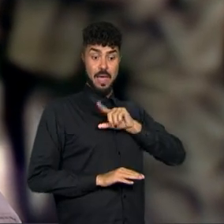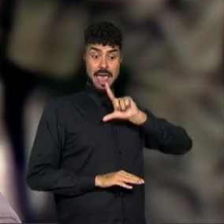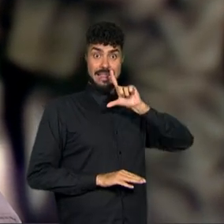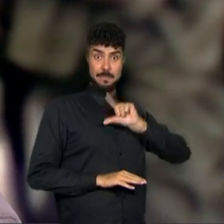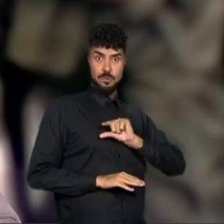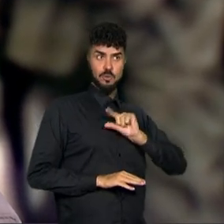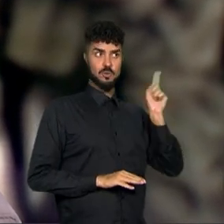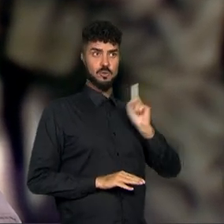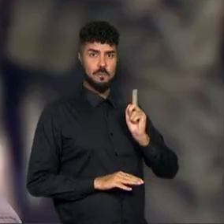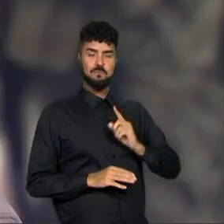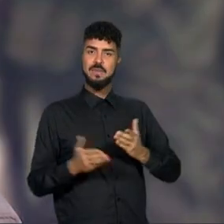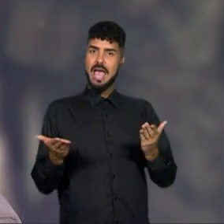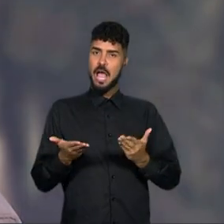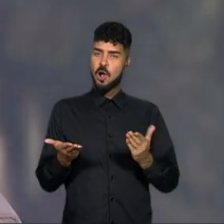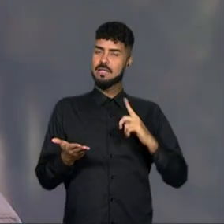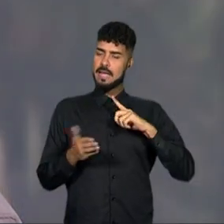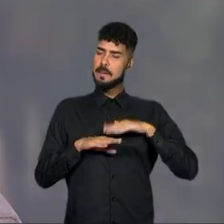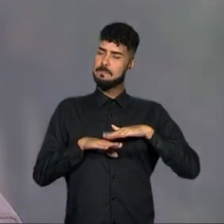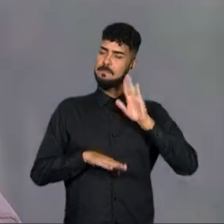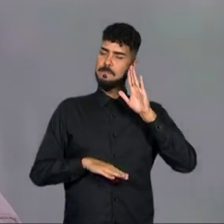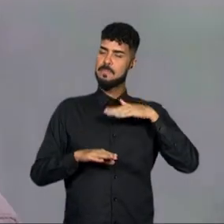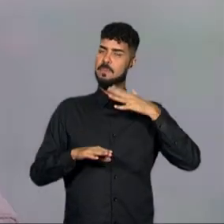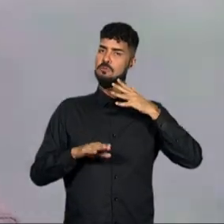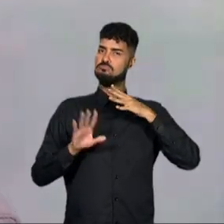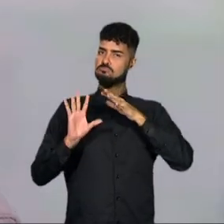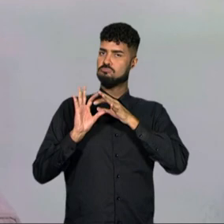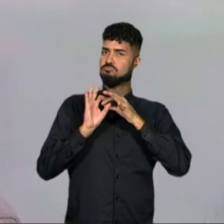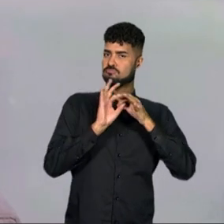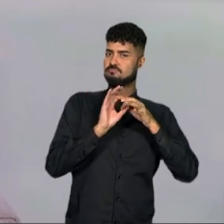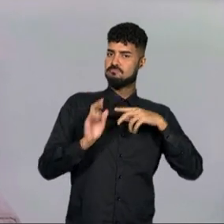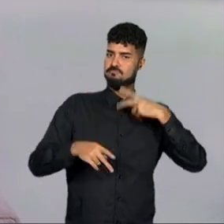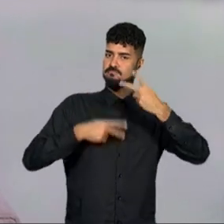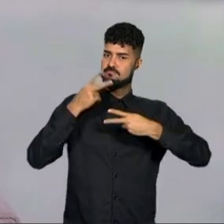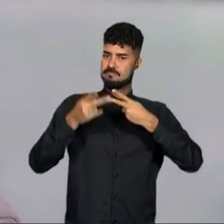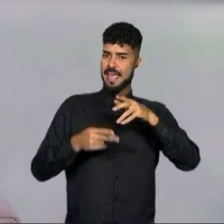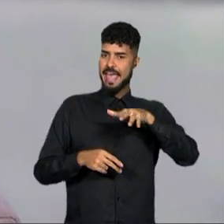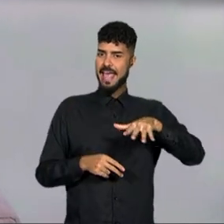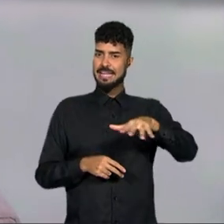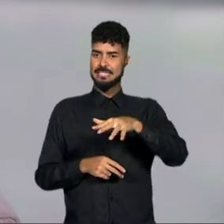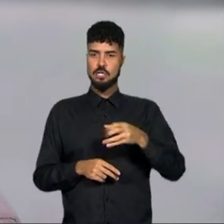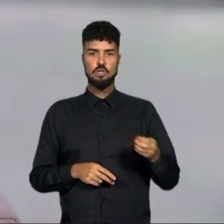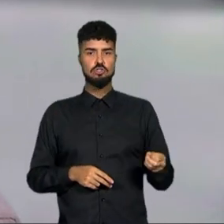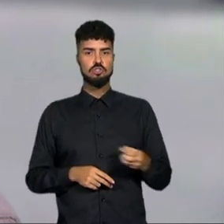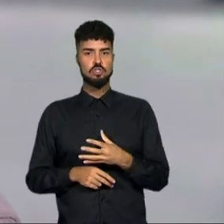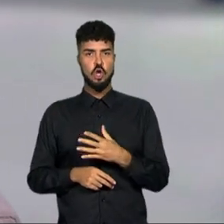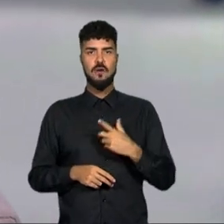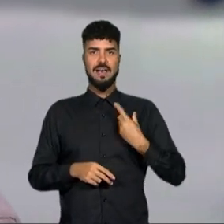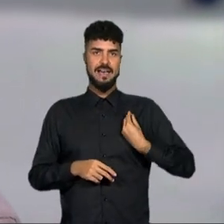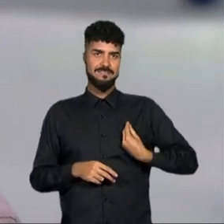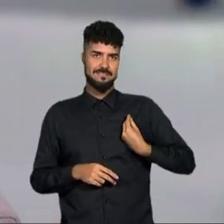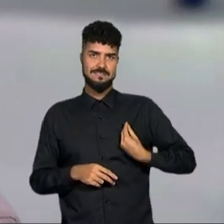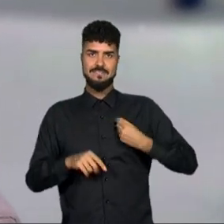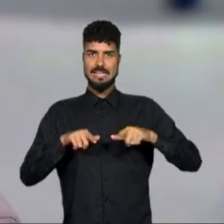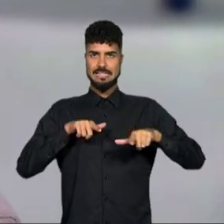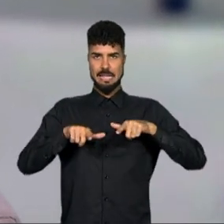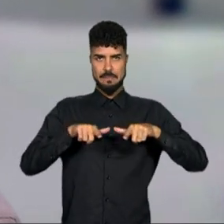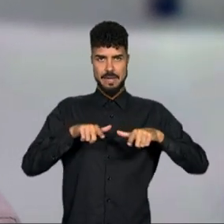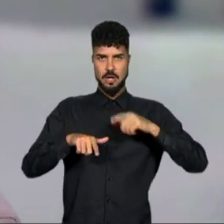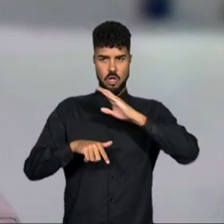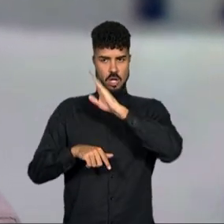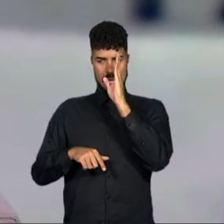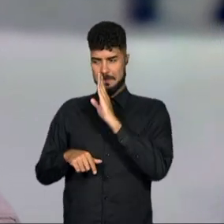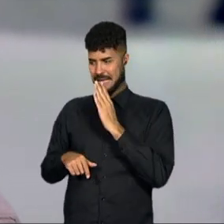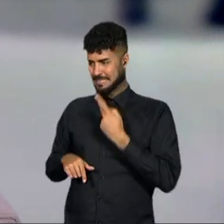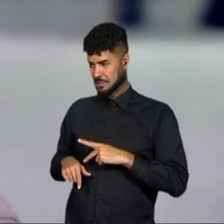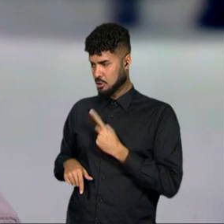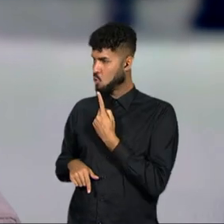ganhou agora um contorno muito importante, né, nessa realidade nova que se apresenta não só para o Brasil,